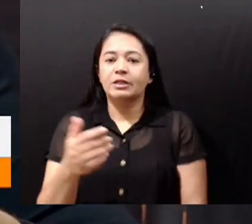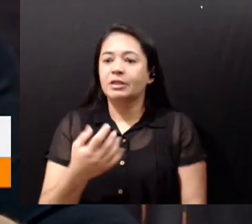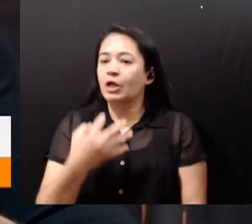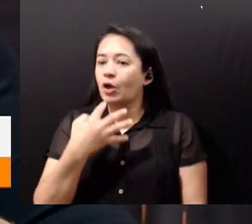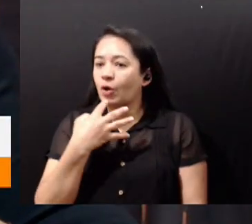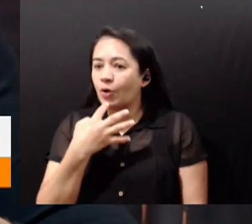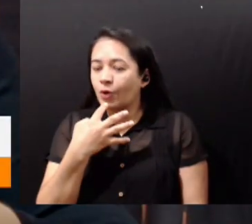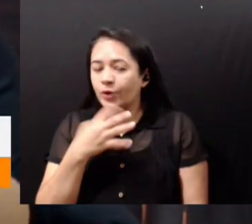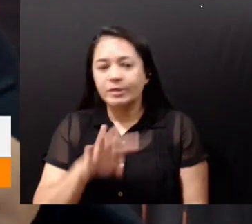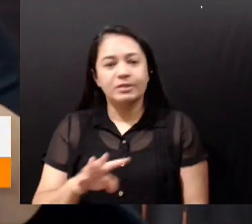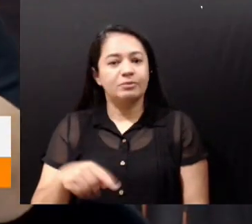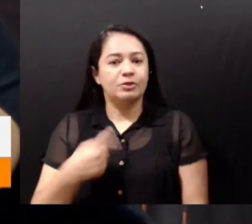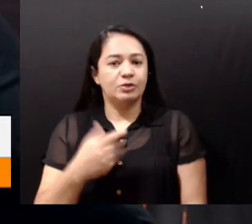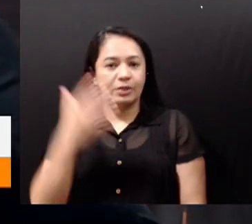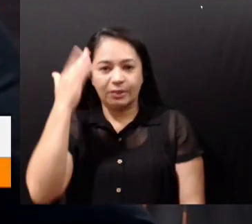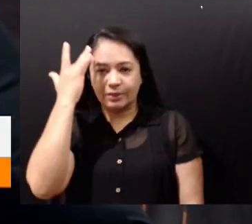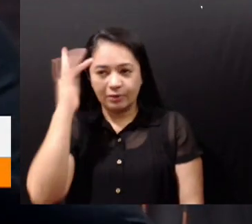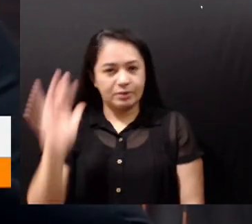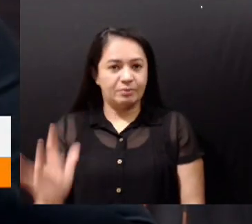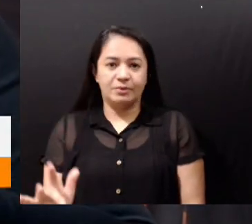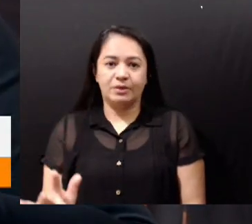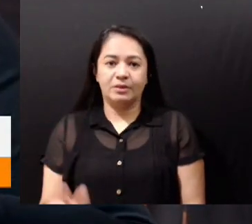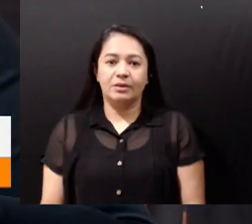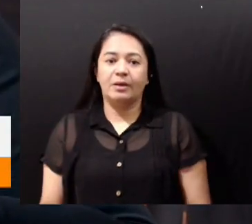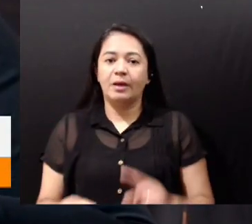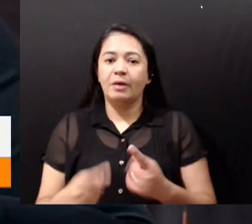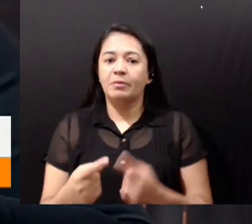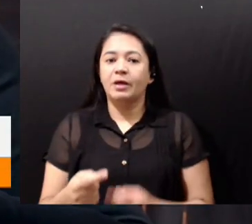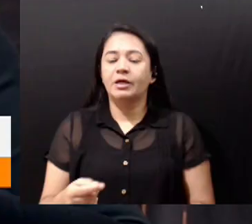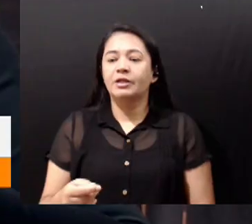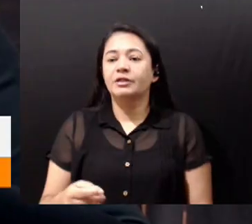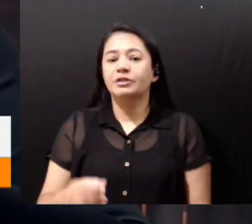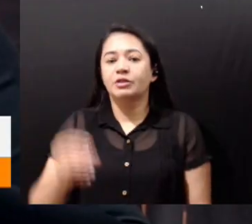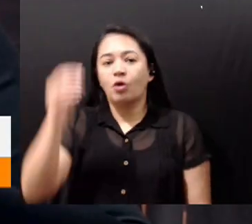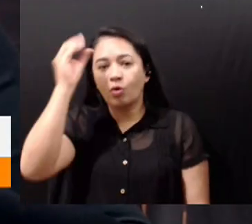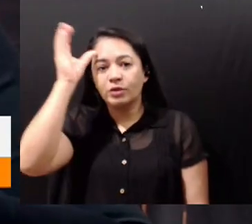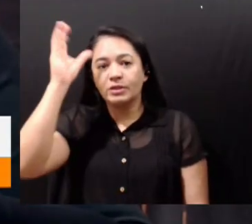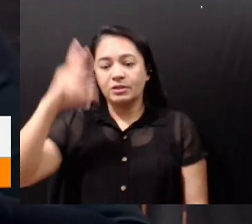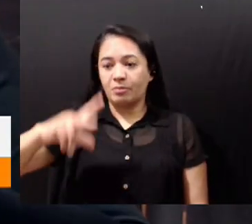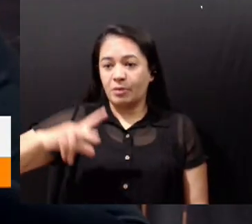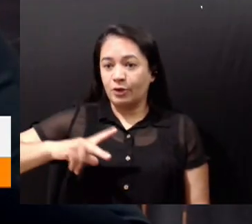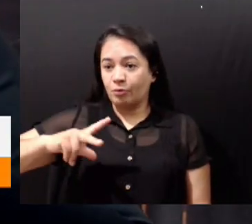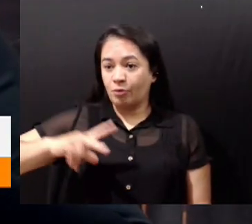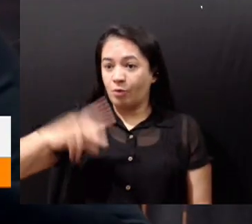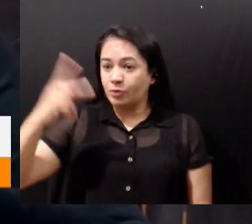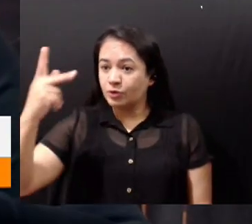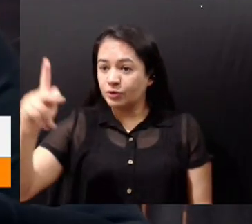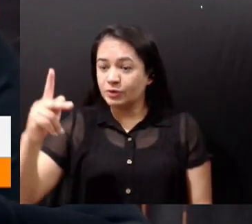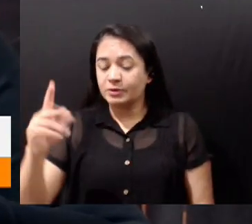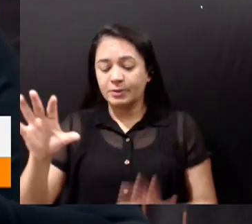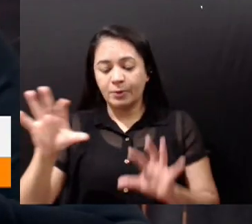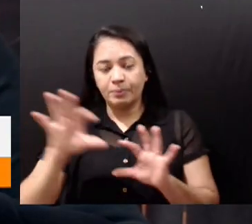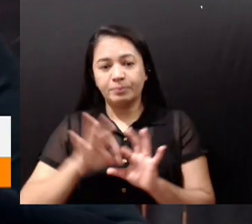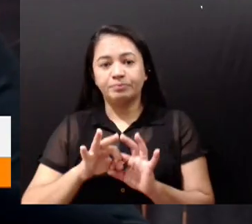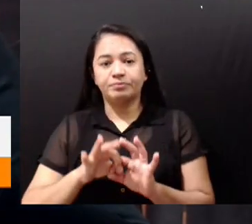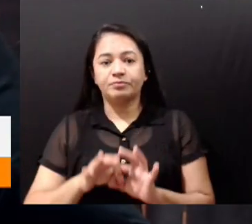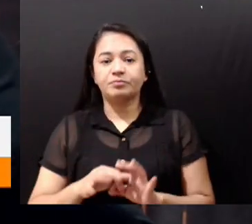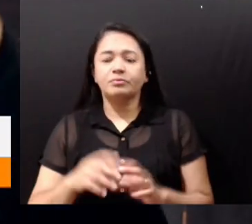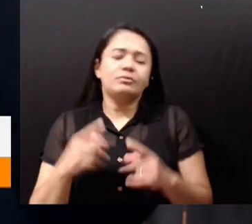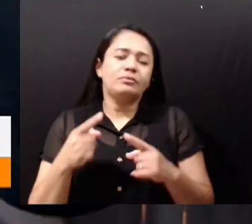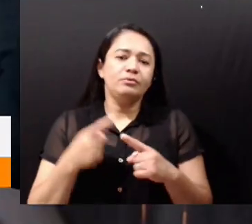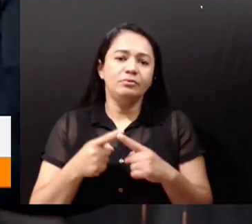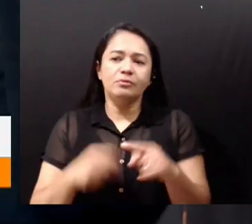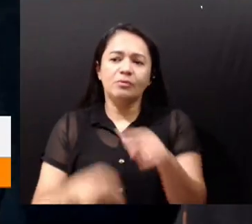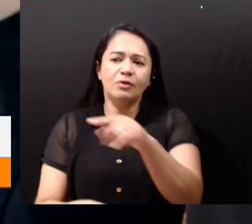todo mundo hoje, né? Mas você não tinha o conhecimento individual, né? Essa coisa integrativa do porquê você fez aquela